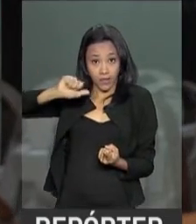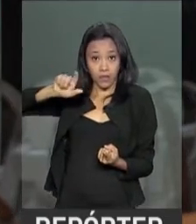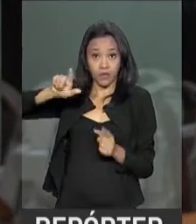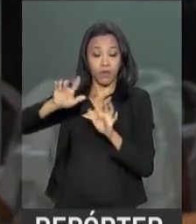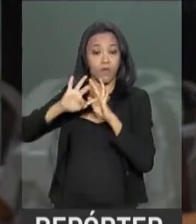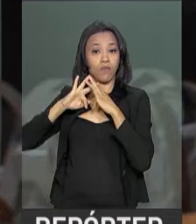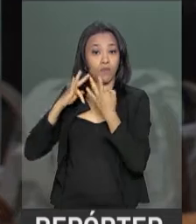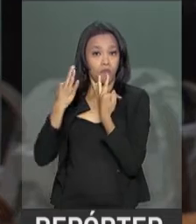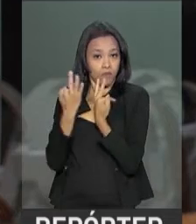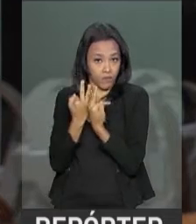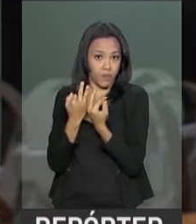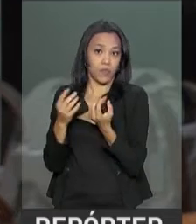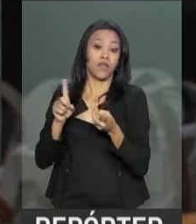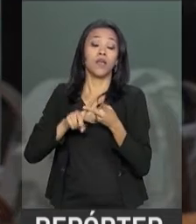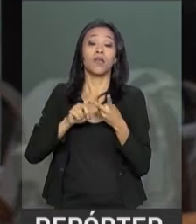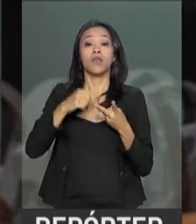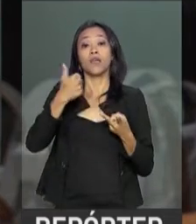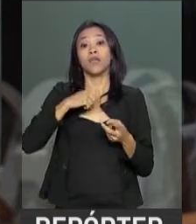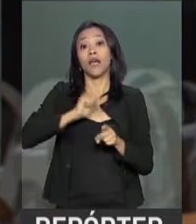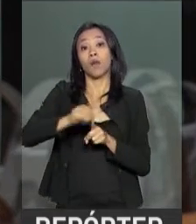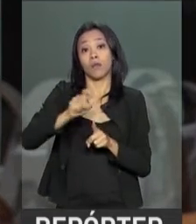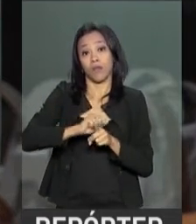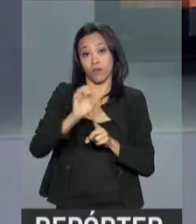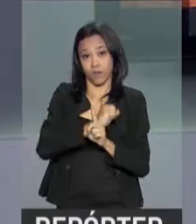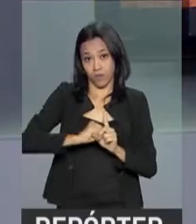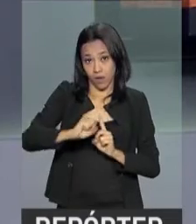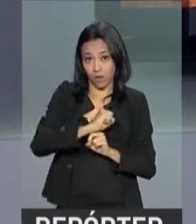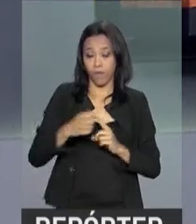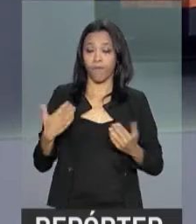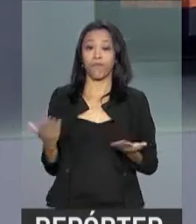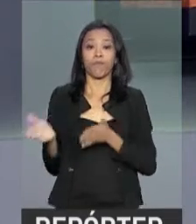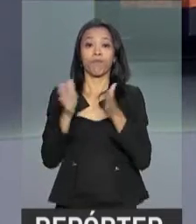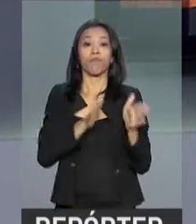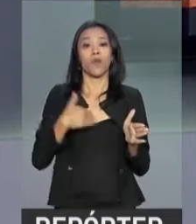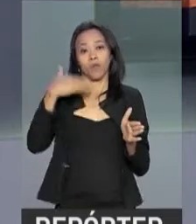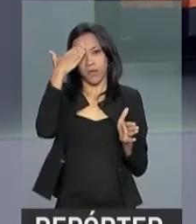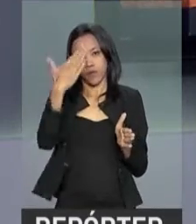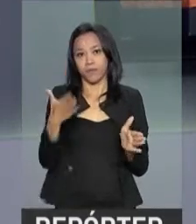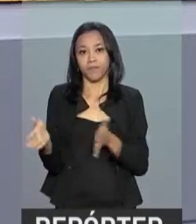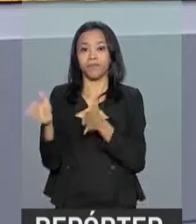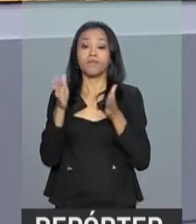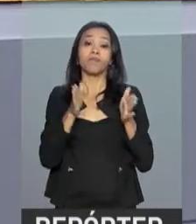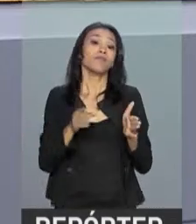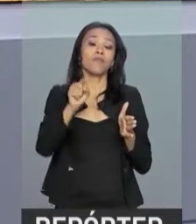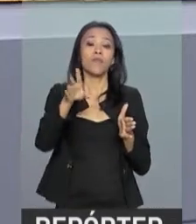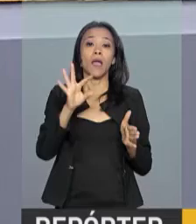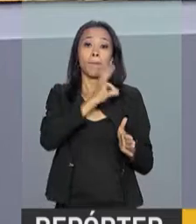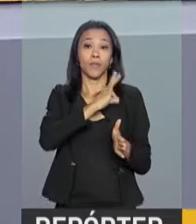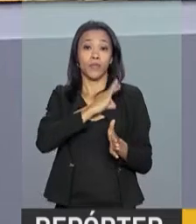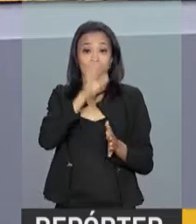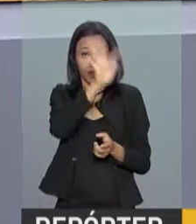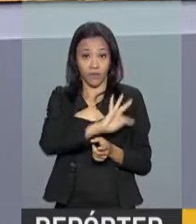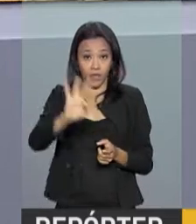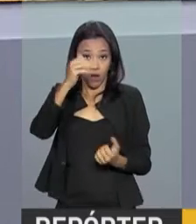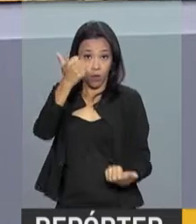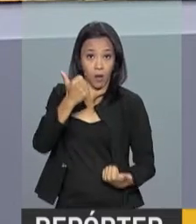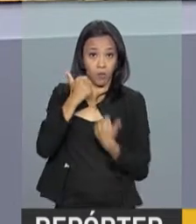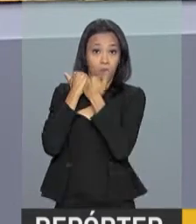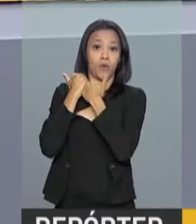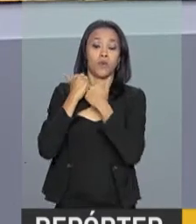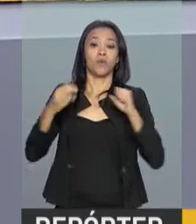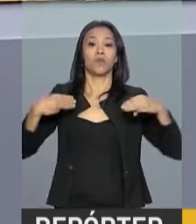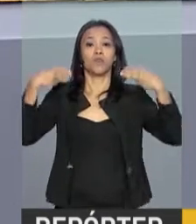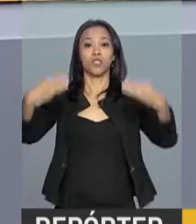social eu voto com você relata obrigada nem pelas suas informações a polícia federal com o apoio do ministério do